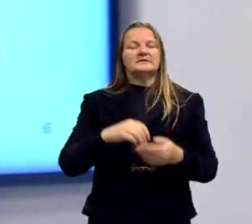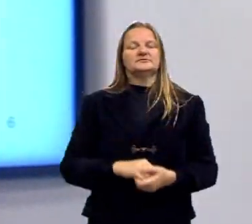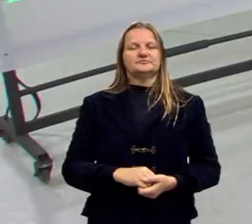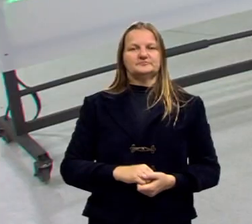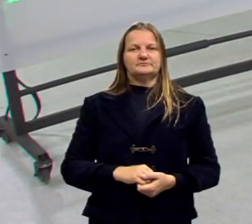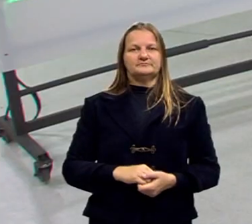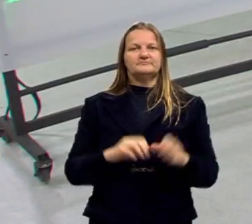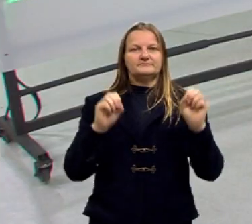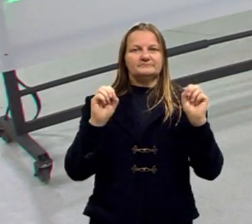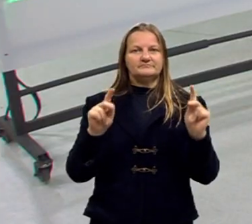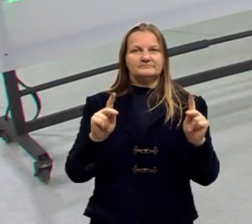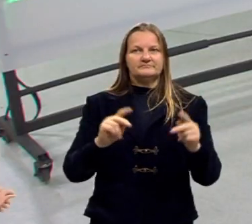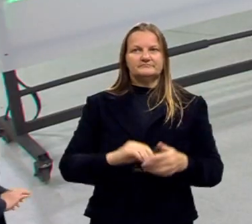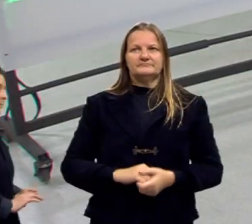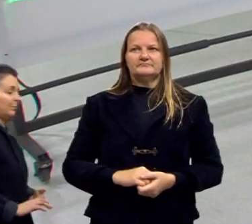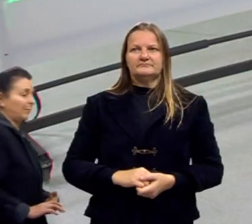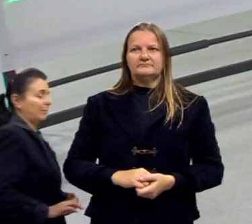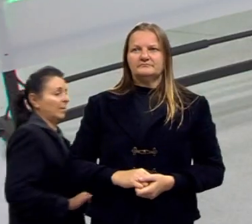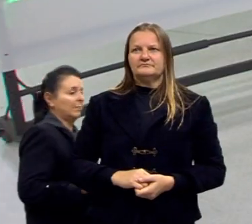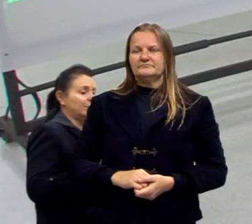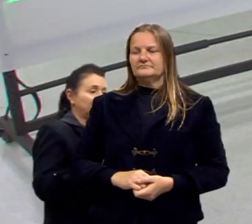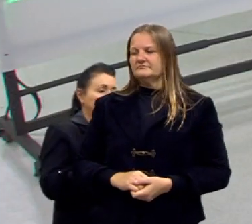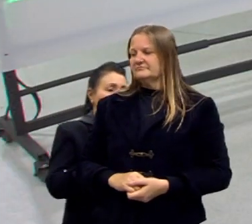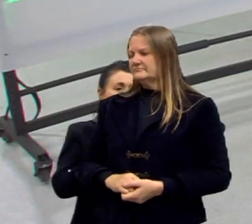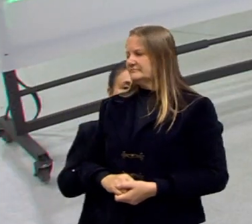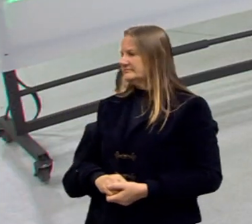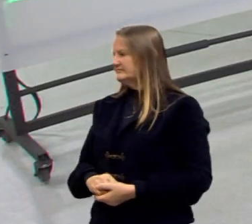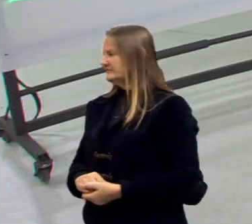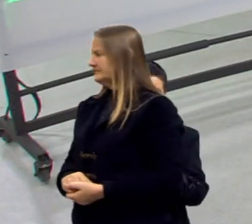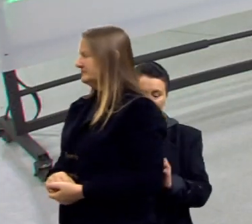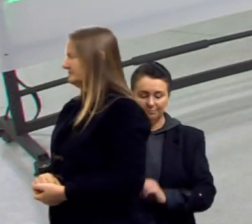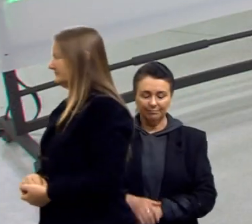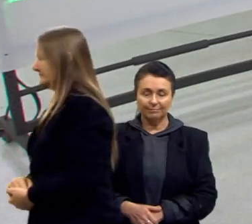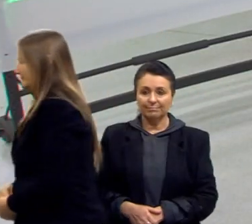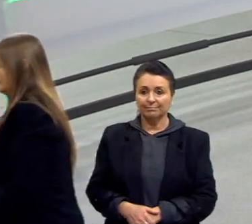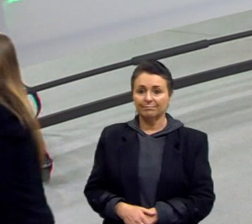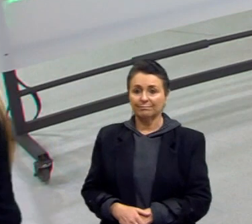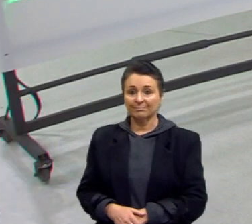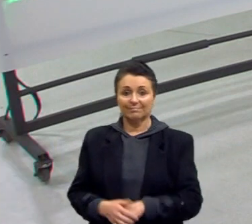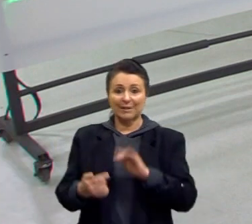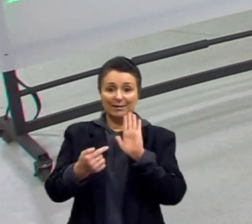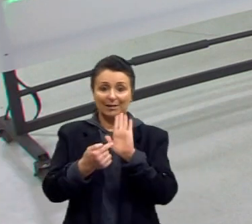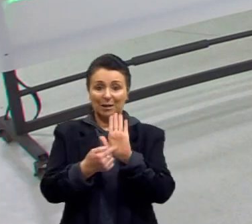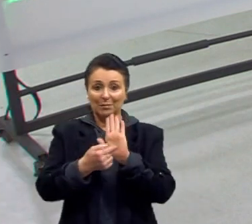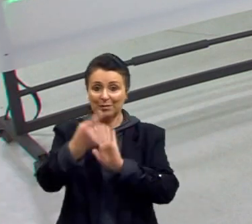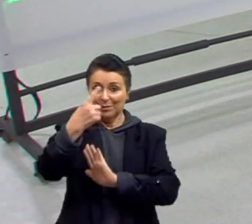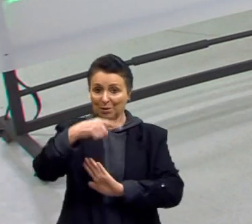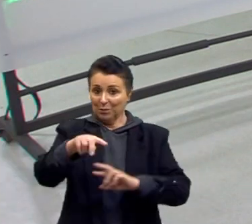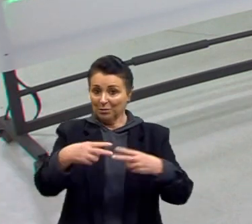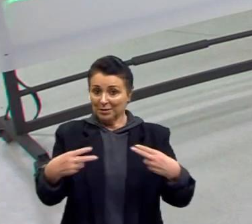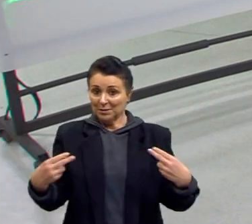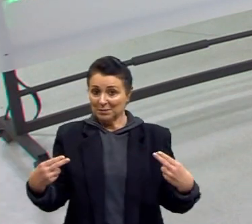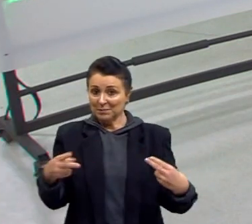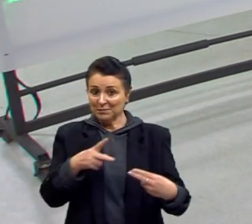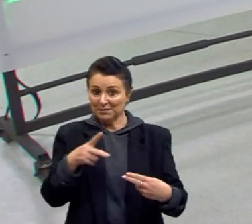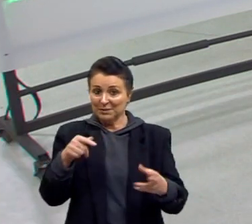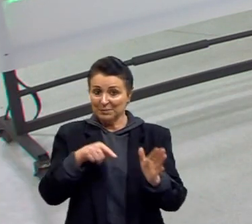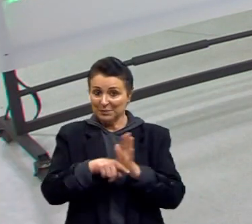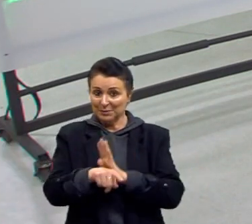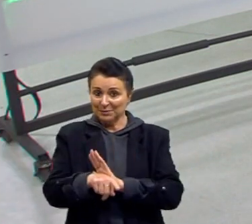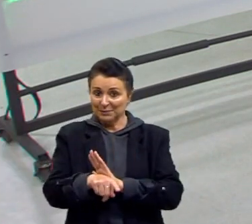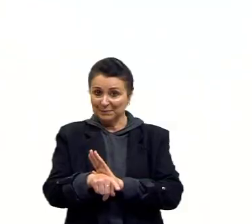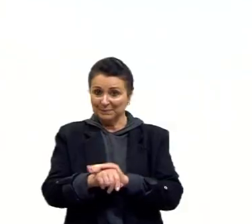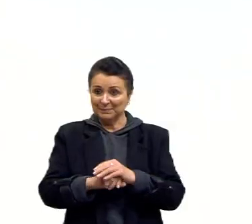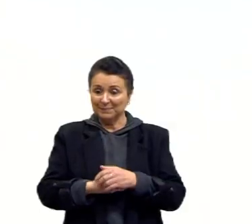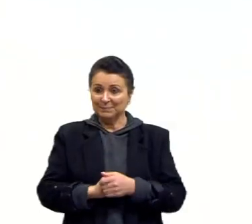termos da fiz isso Santo professora quer mostrar então uma outra parte daí então tá